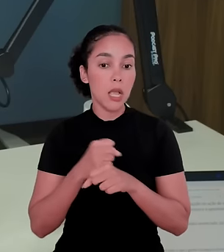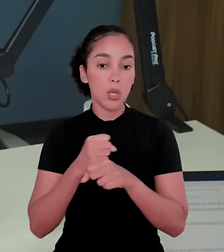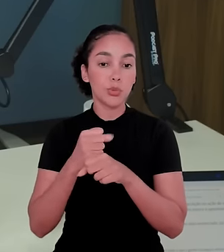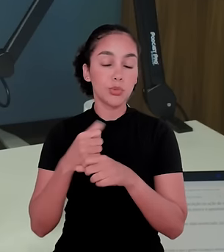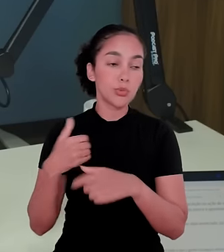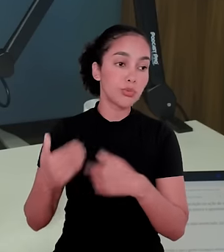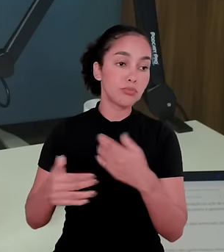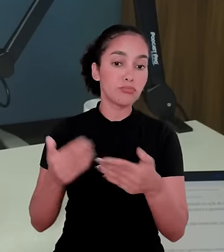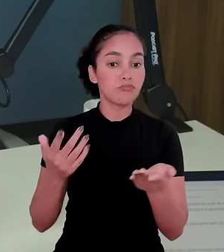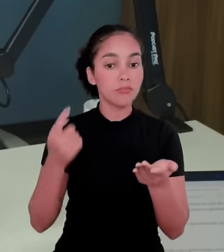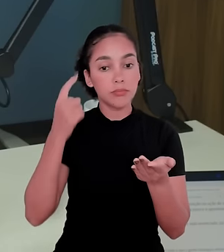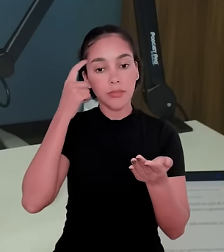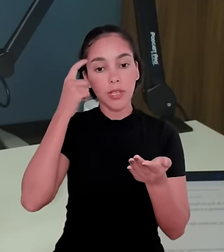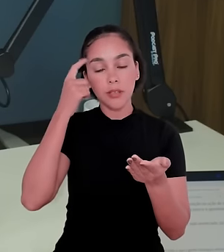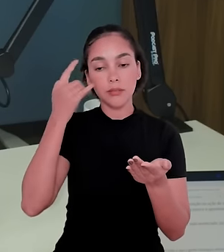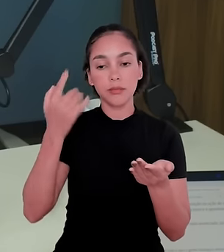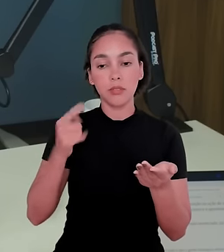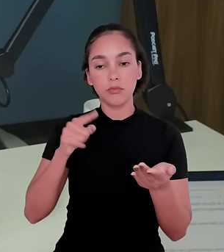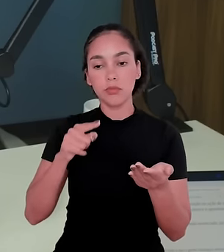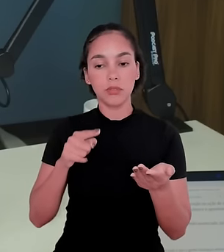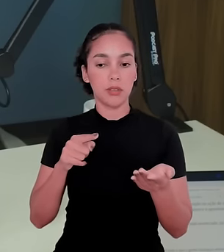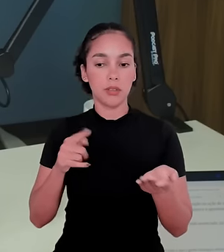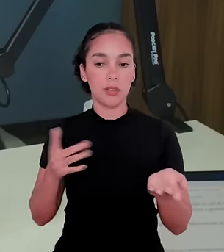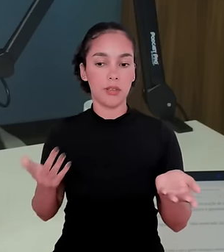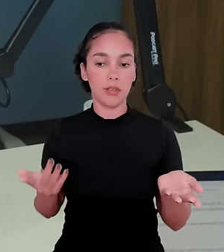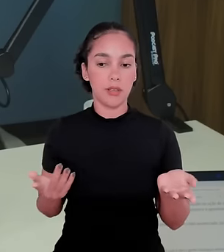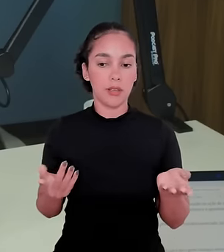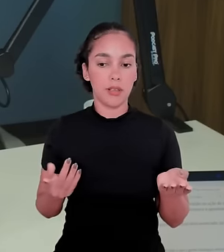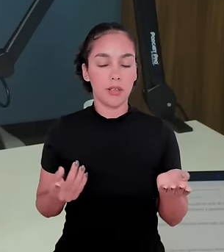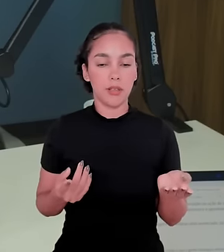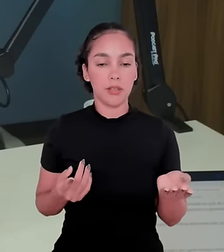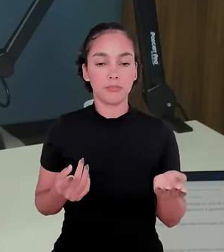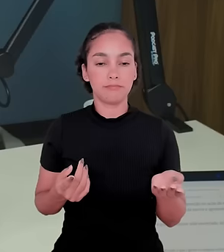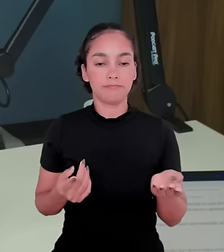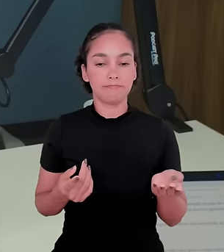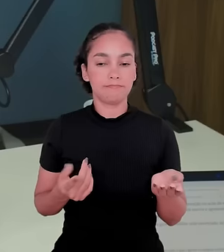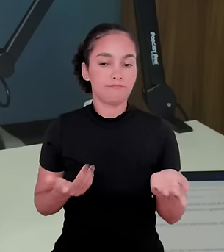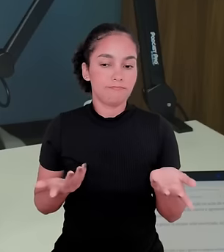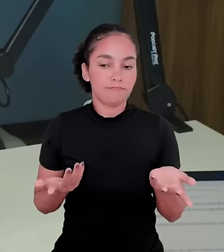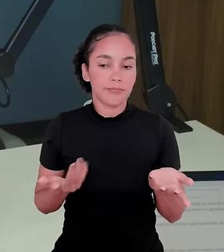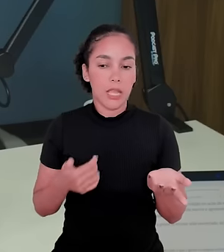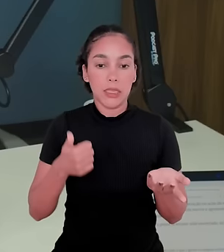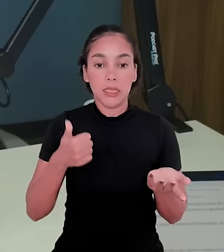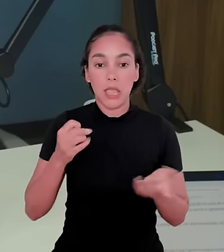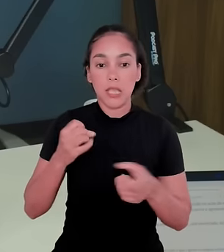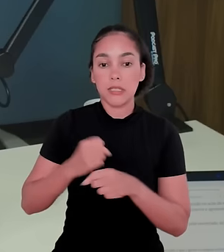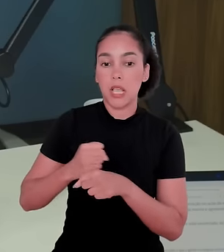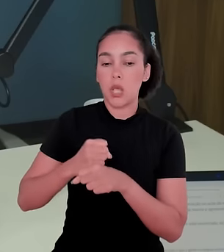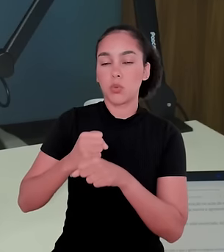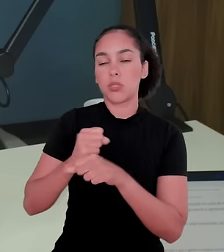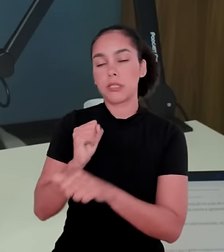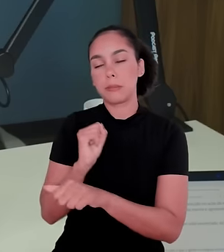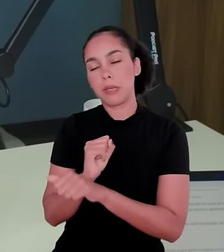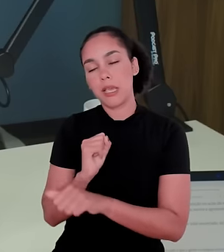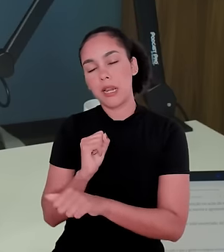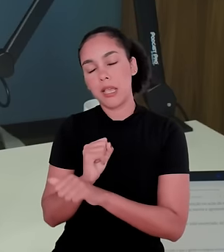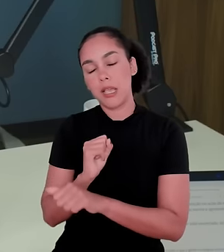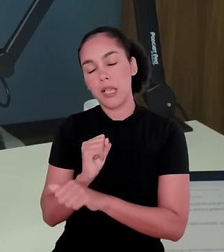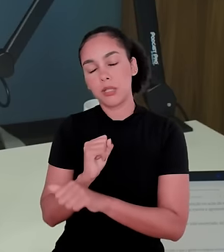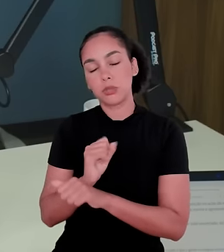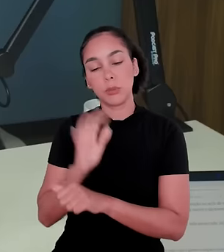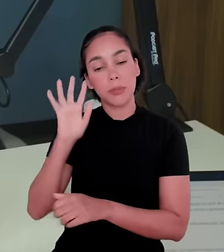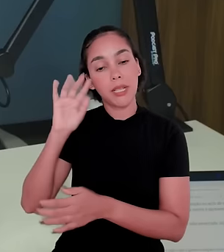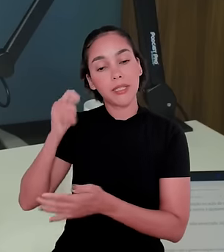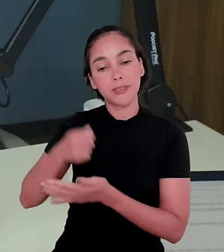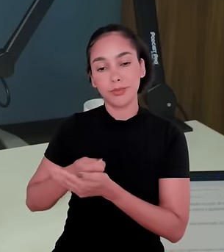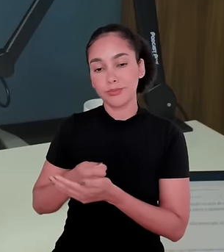anos você imagina né você ficar eh né sob 10 anos esperando 5 anos porque decisão